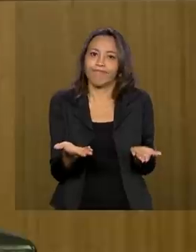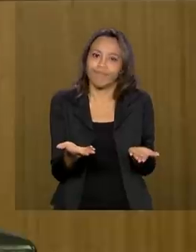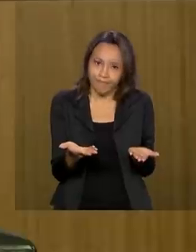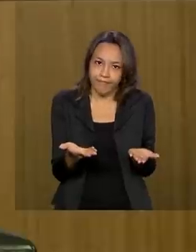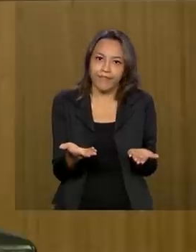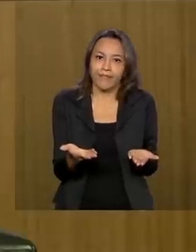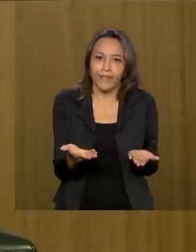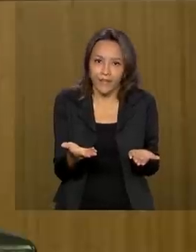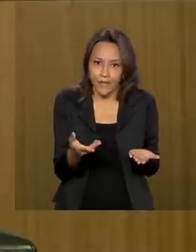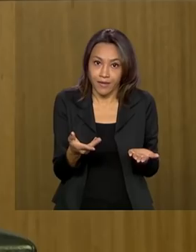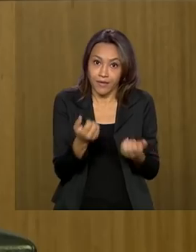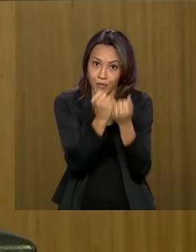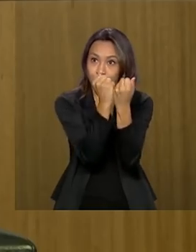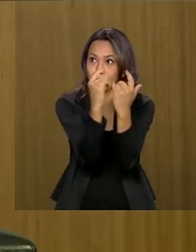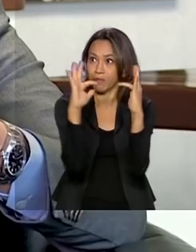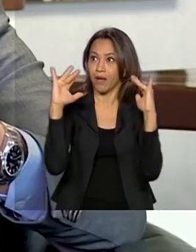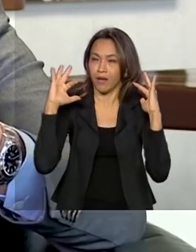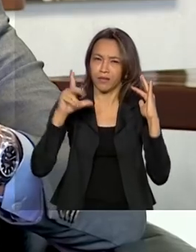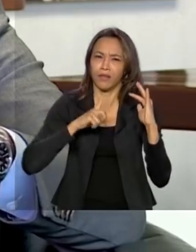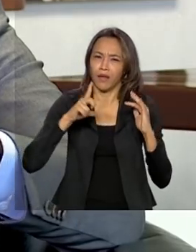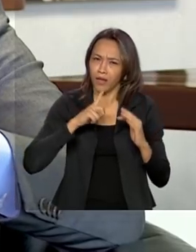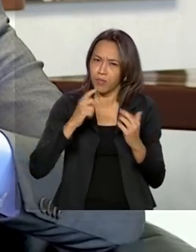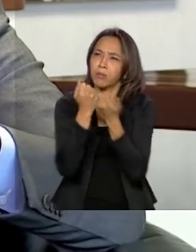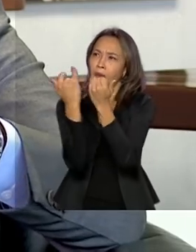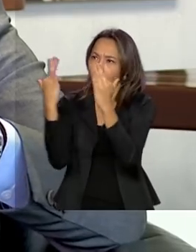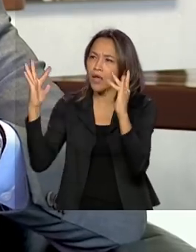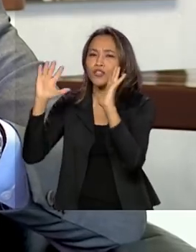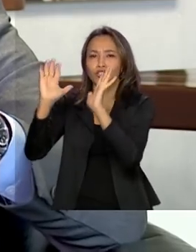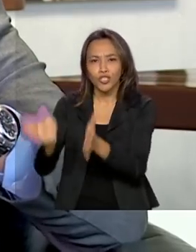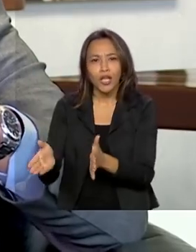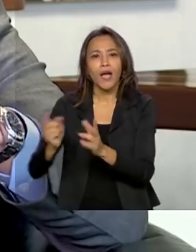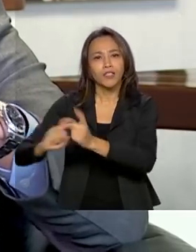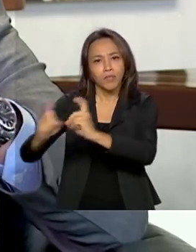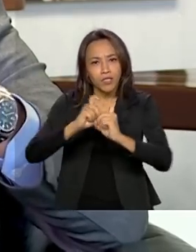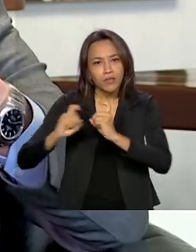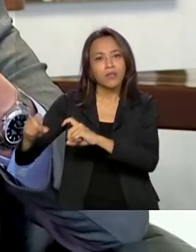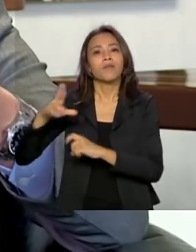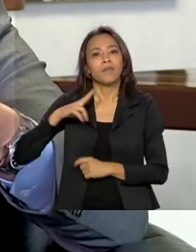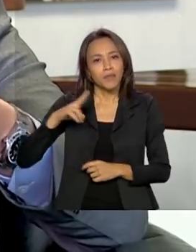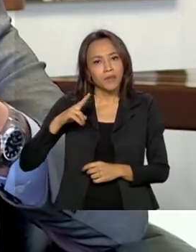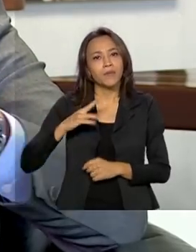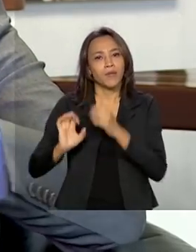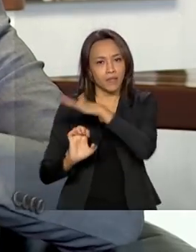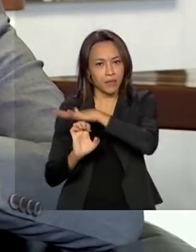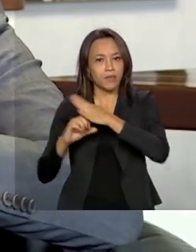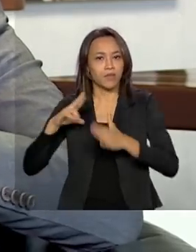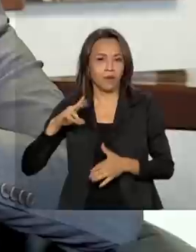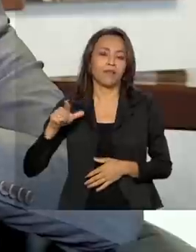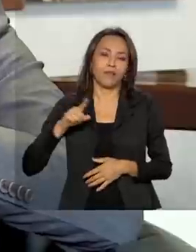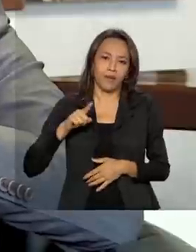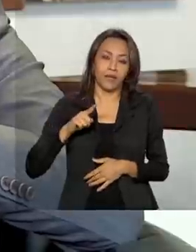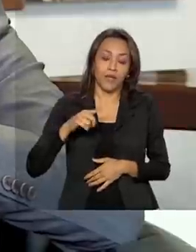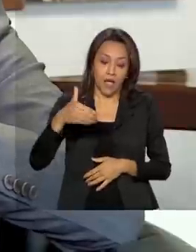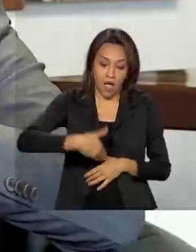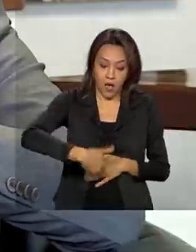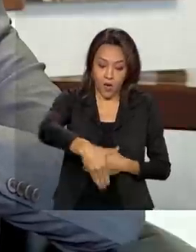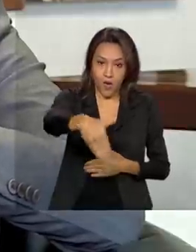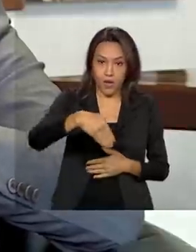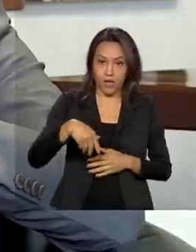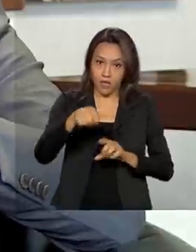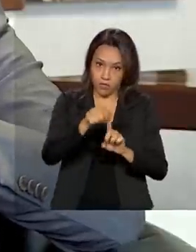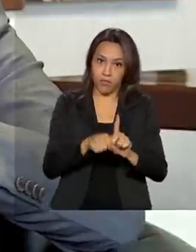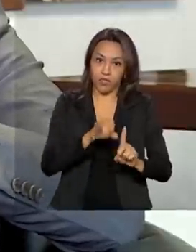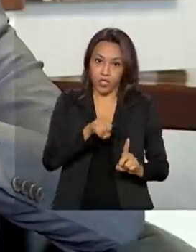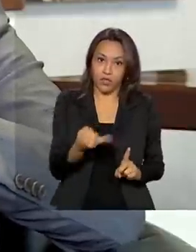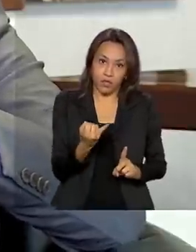gerir os parques, né? Nós temos parques que já são concessionados, mas essa leva que se iniciou agora em janeiro de